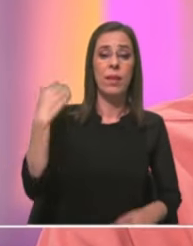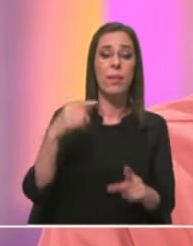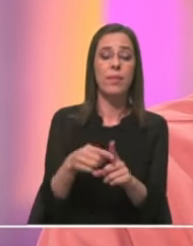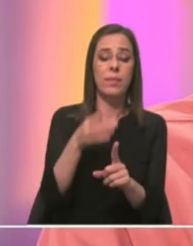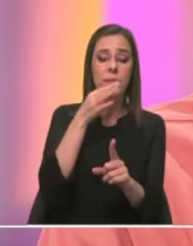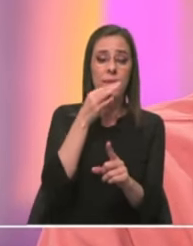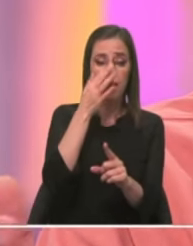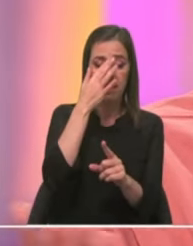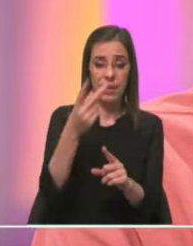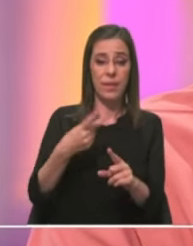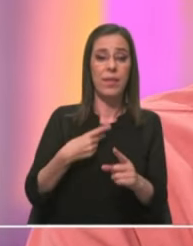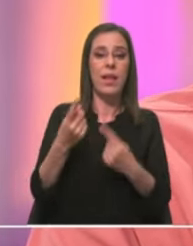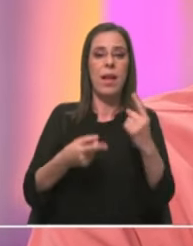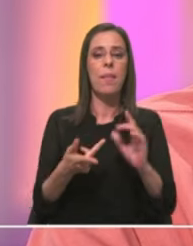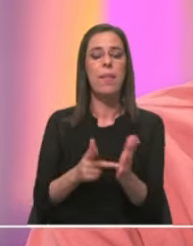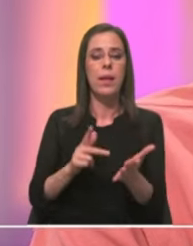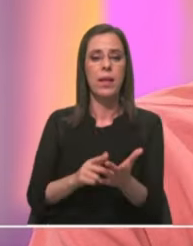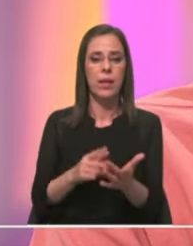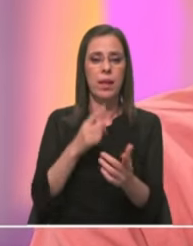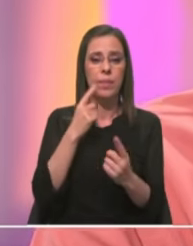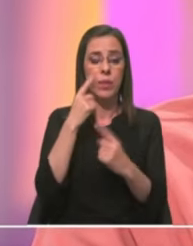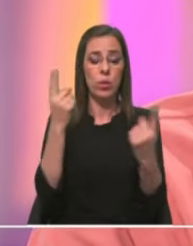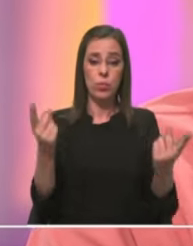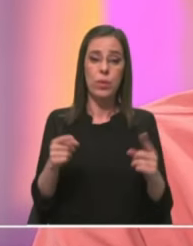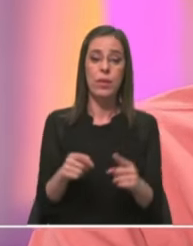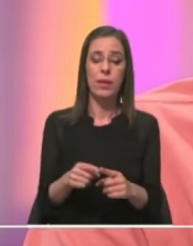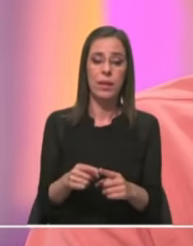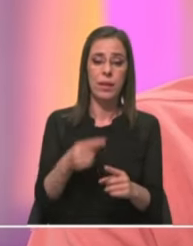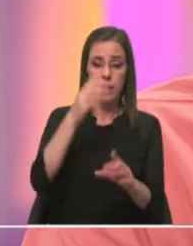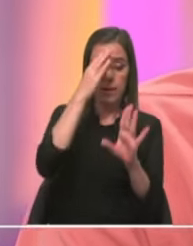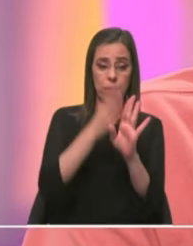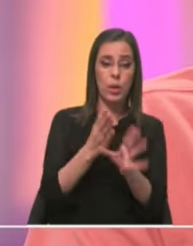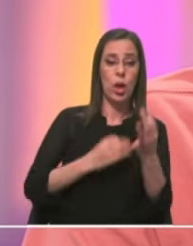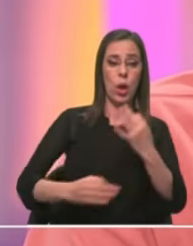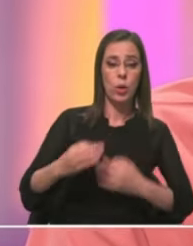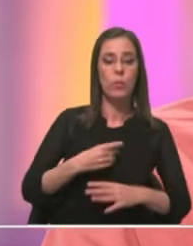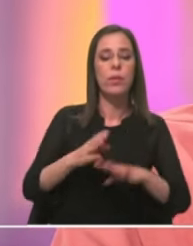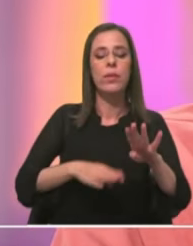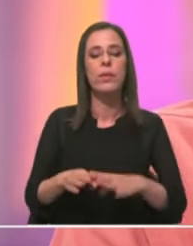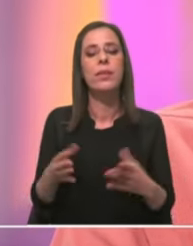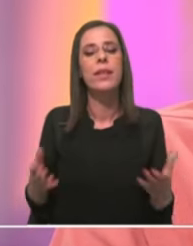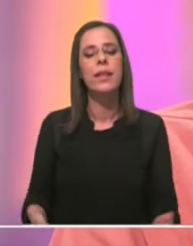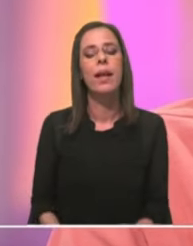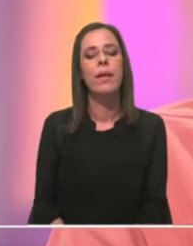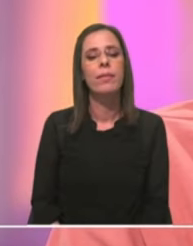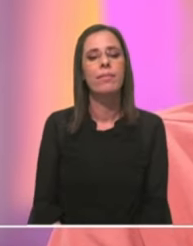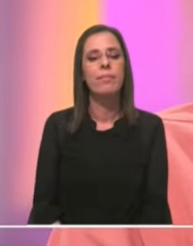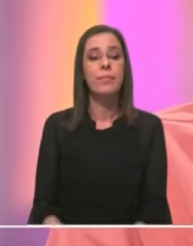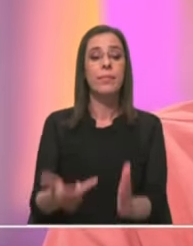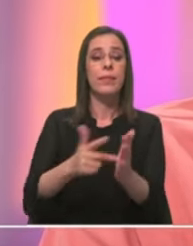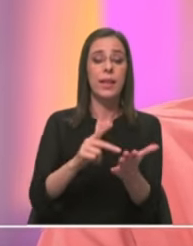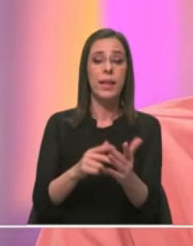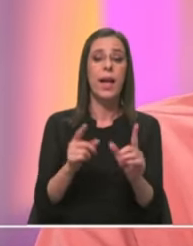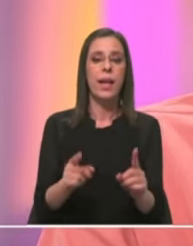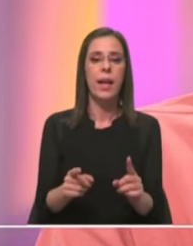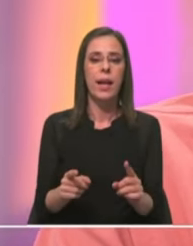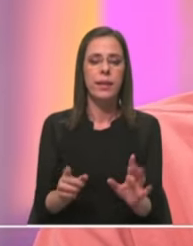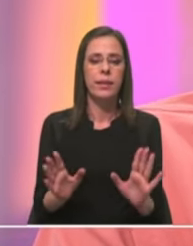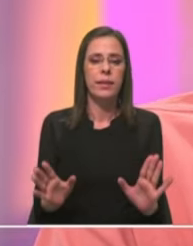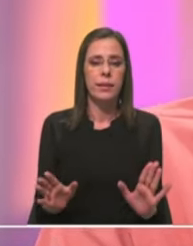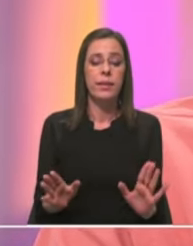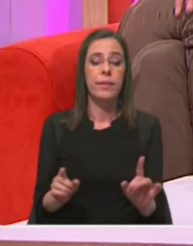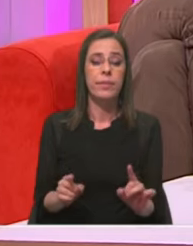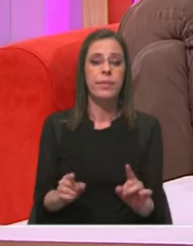apocar estávamos ali a falar de algumas técnicas de disposição que os nossos psicoterapeutas usaram ort técnica exposição é tal é tal